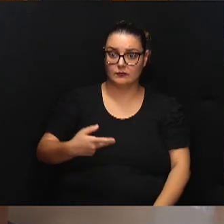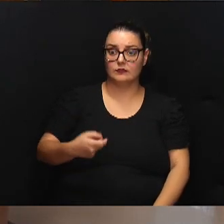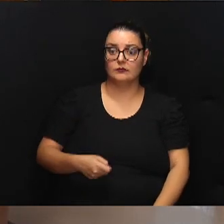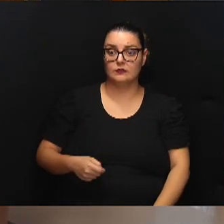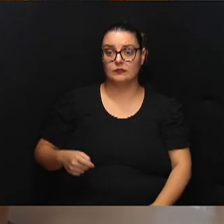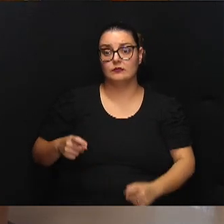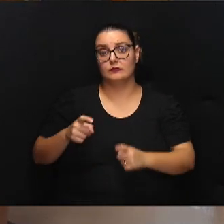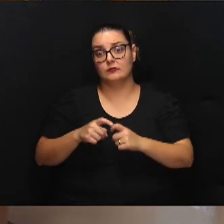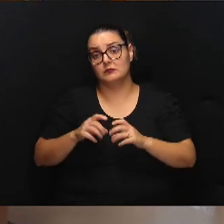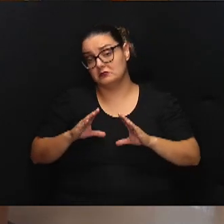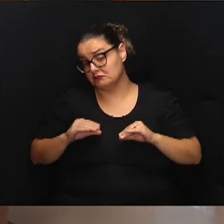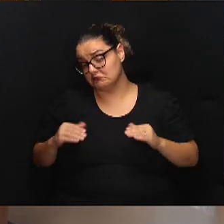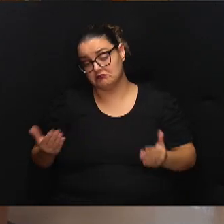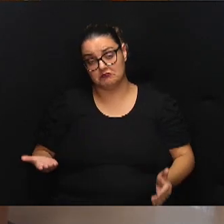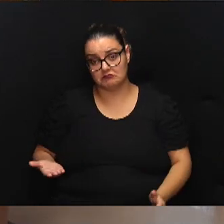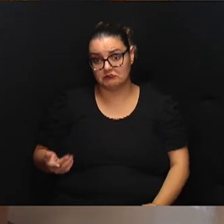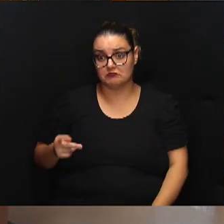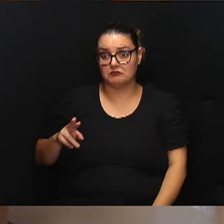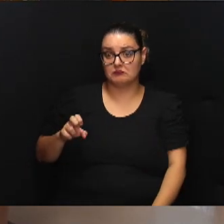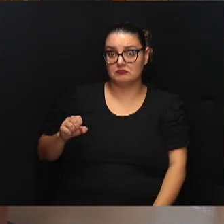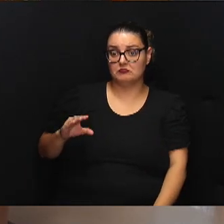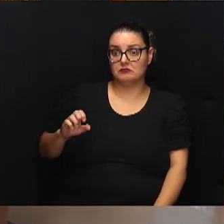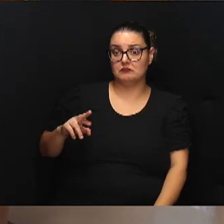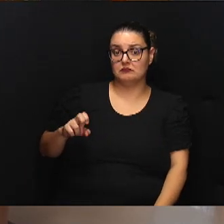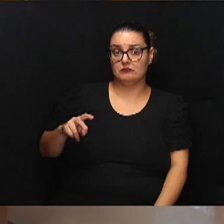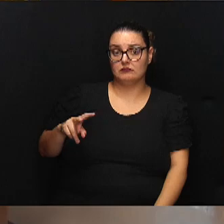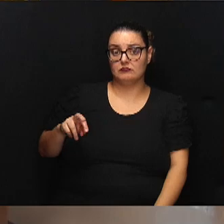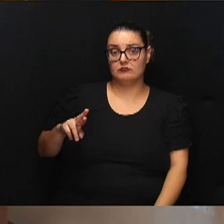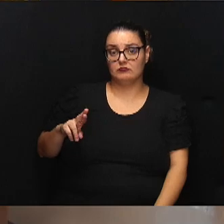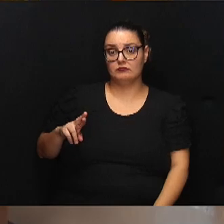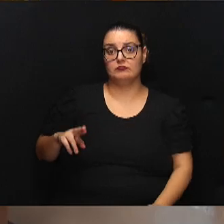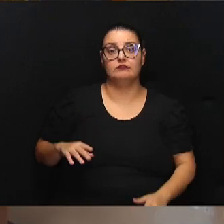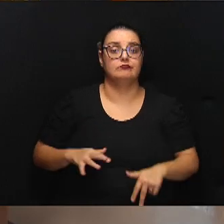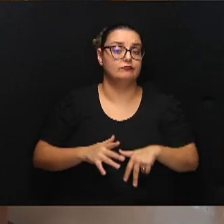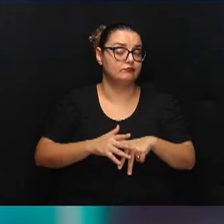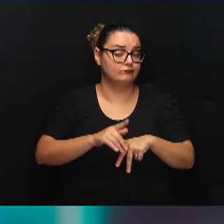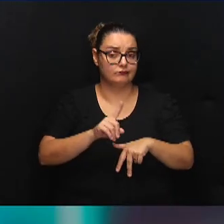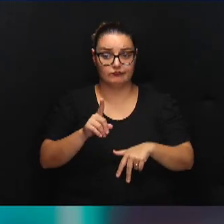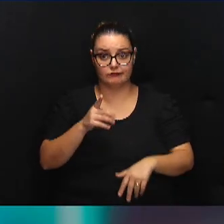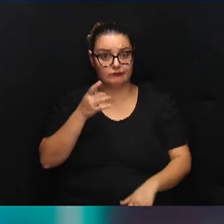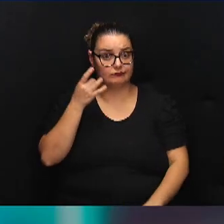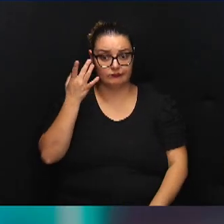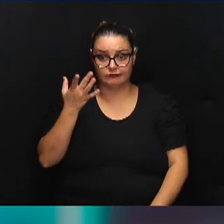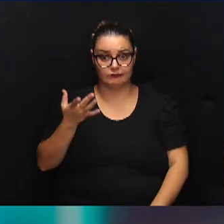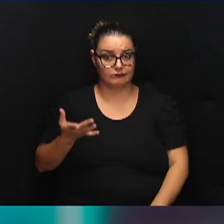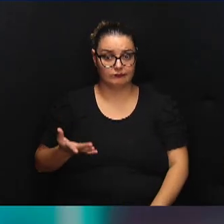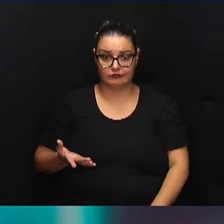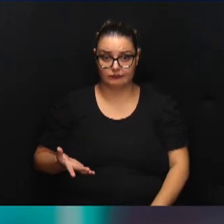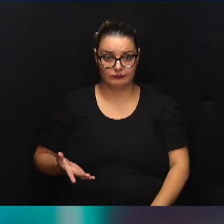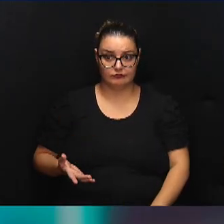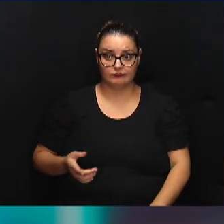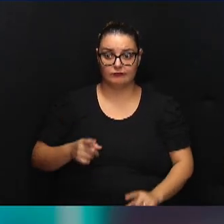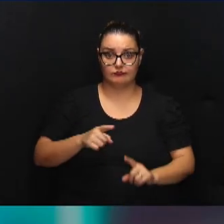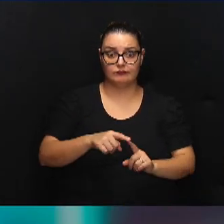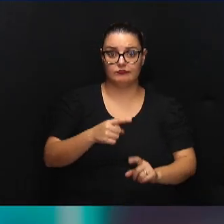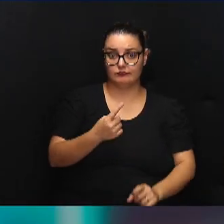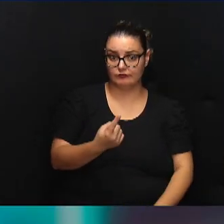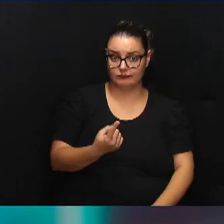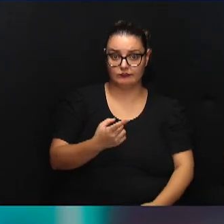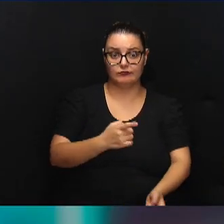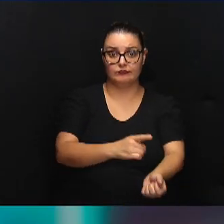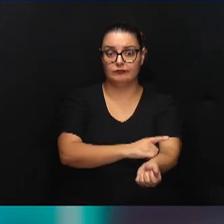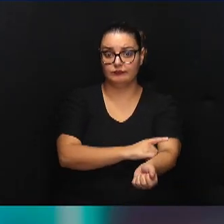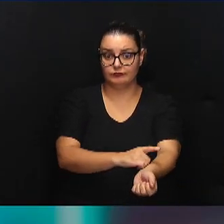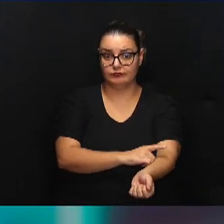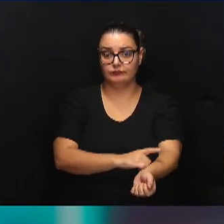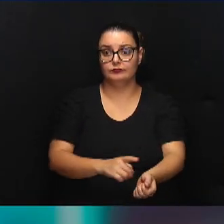é confortável prescrever, mas para o paciente não é nada fácil. Ter diabetes tipo 1 é